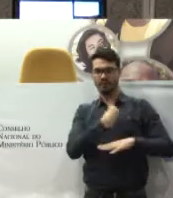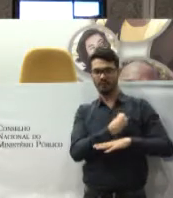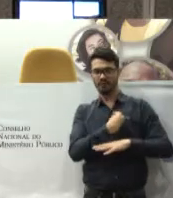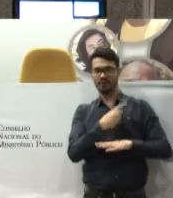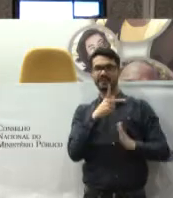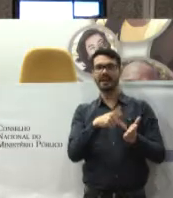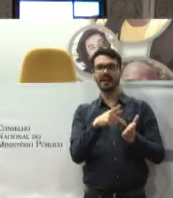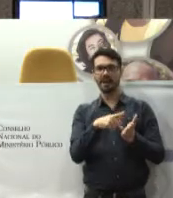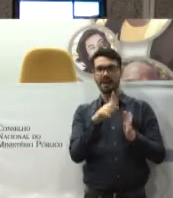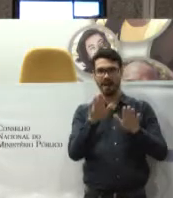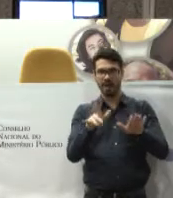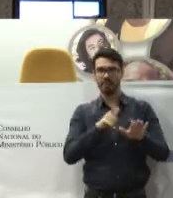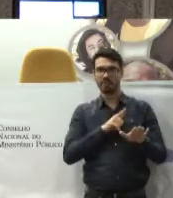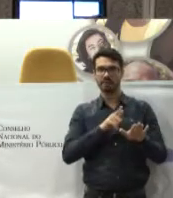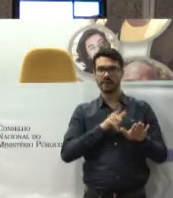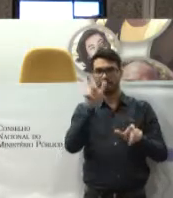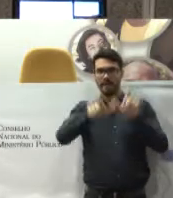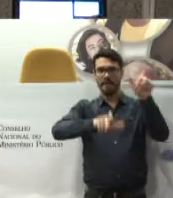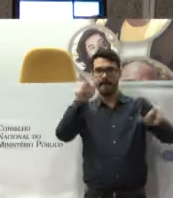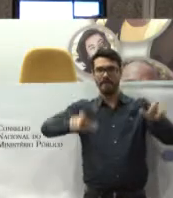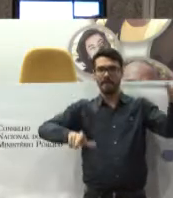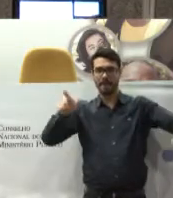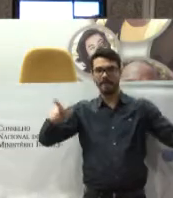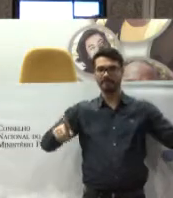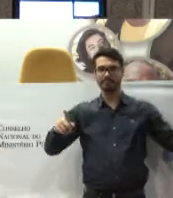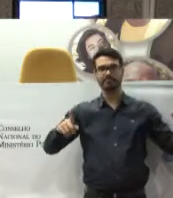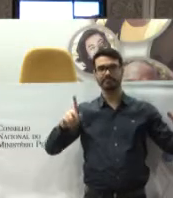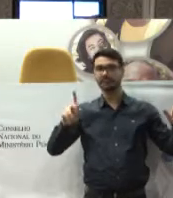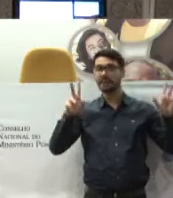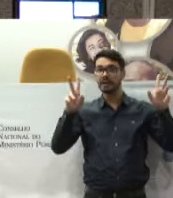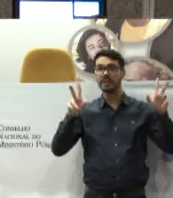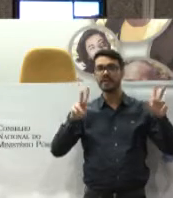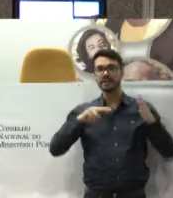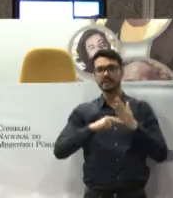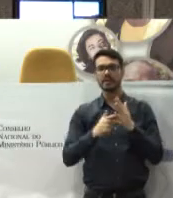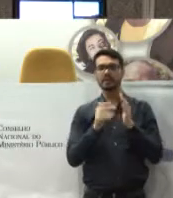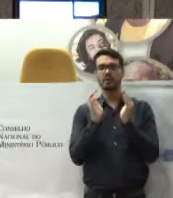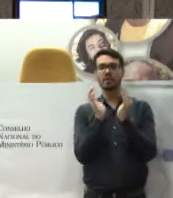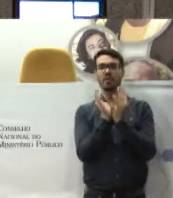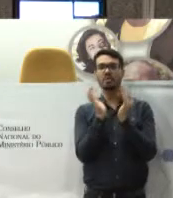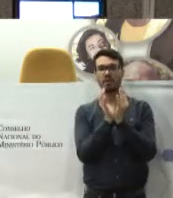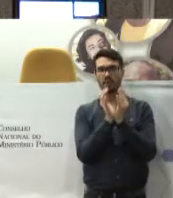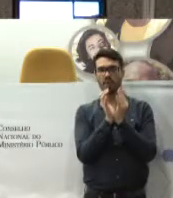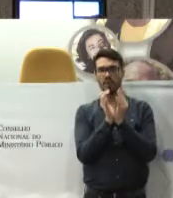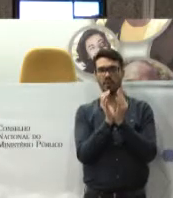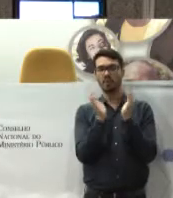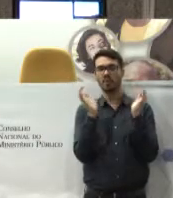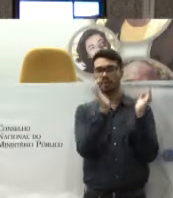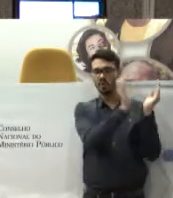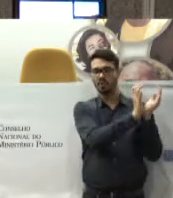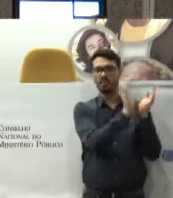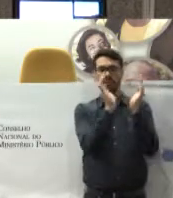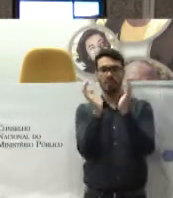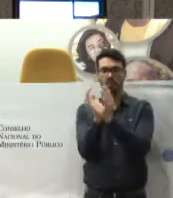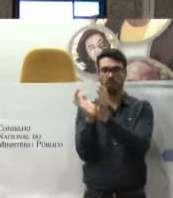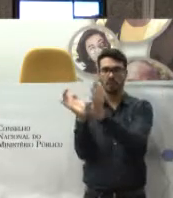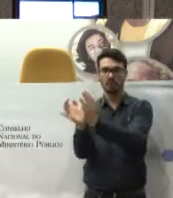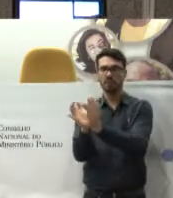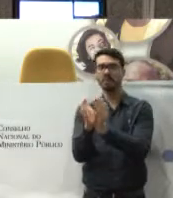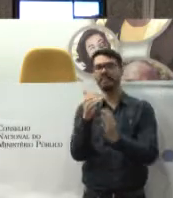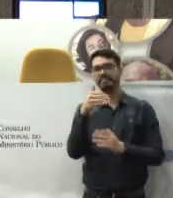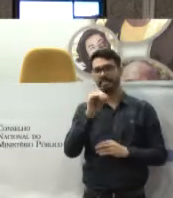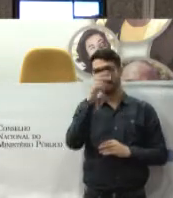uma multiplicidade de sujeitos tratados como grupo, tratados coletivamente. Se